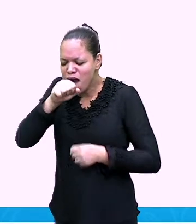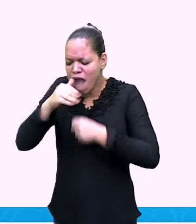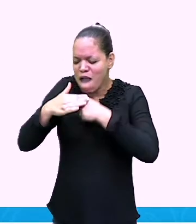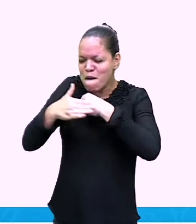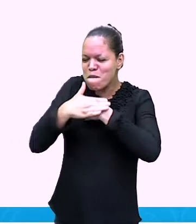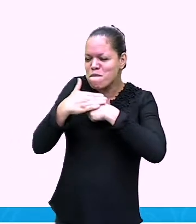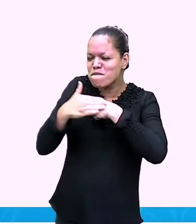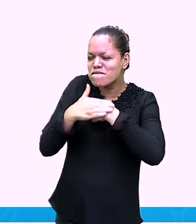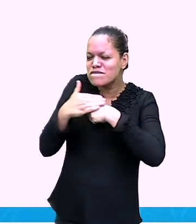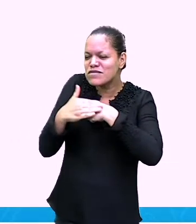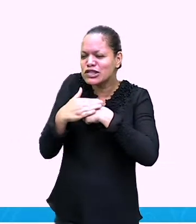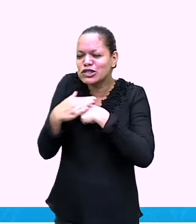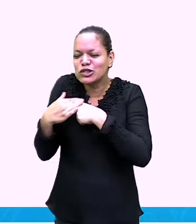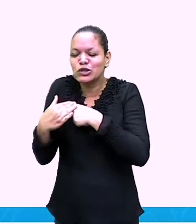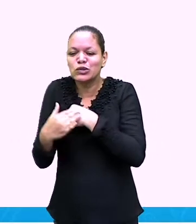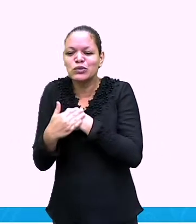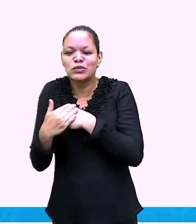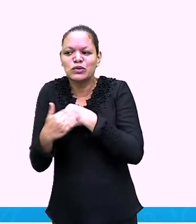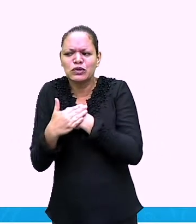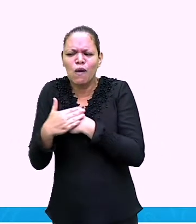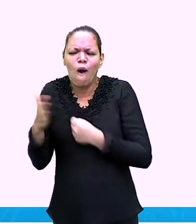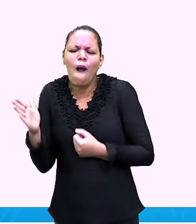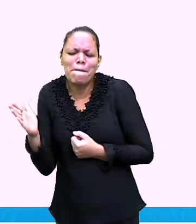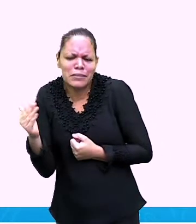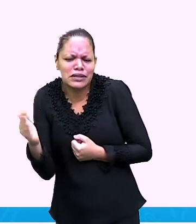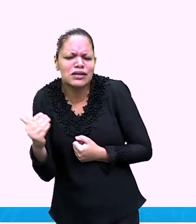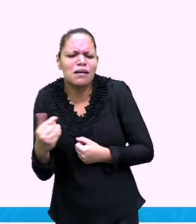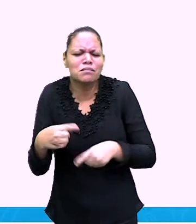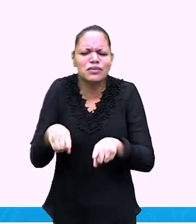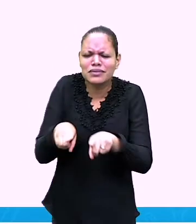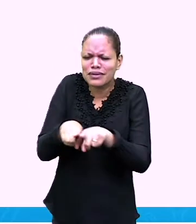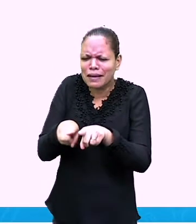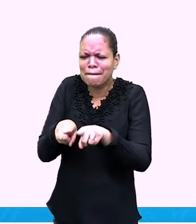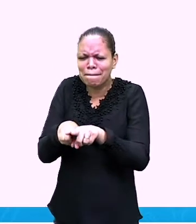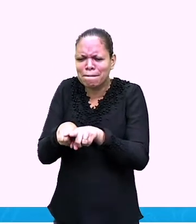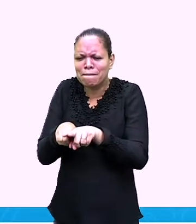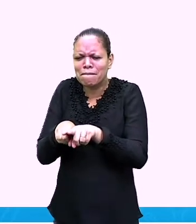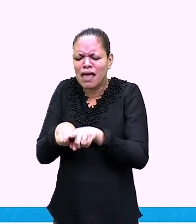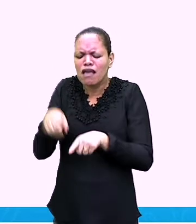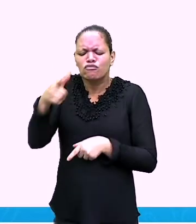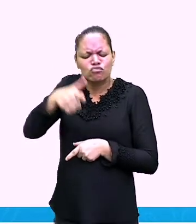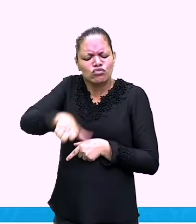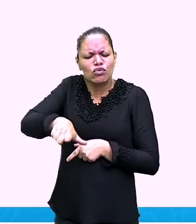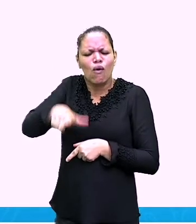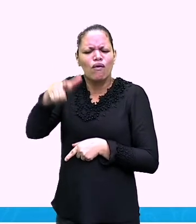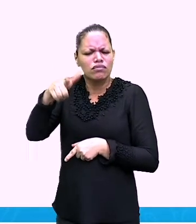tia Paula me chamou para uma conversinha e depois para mais uma.